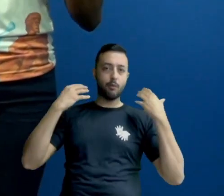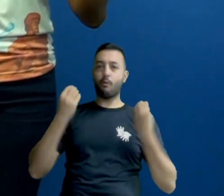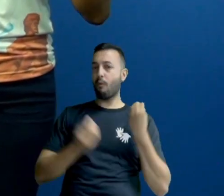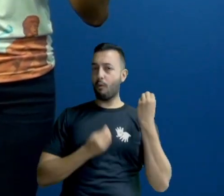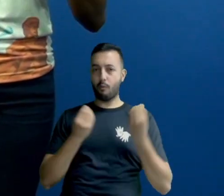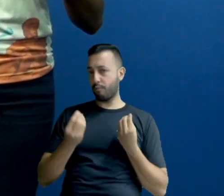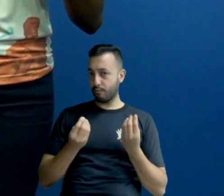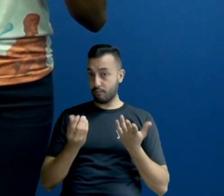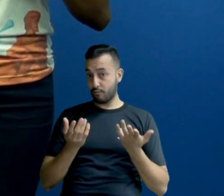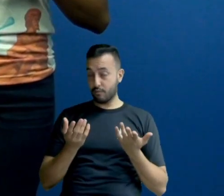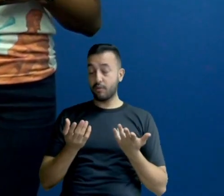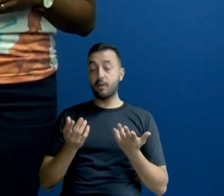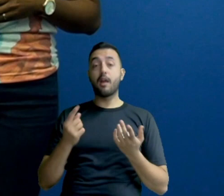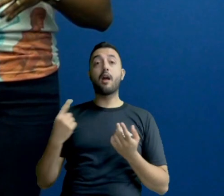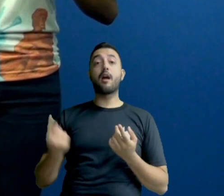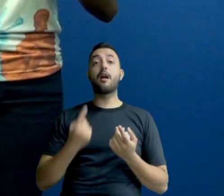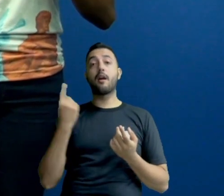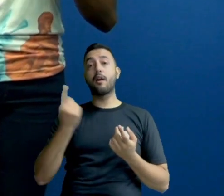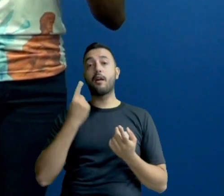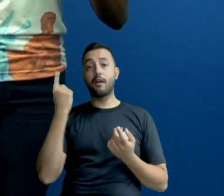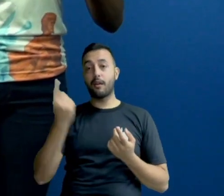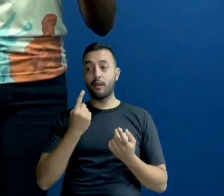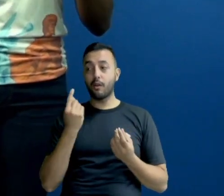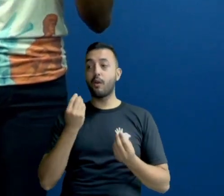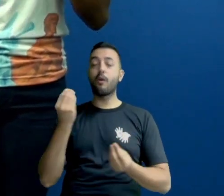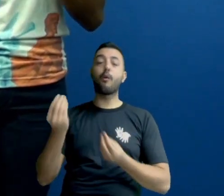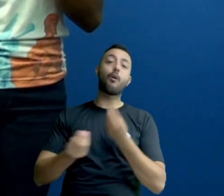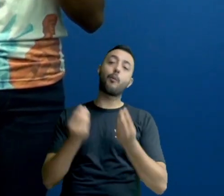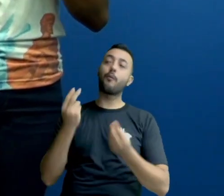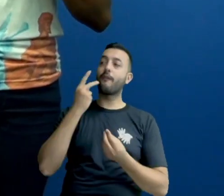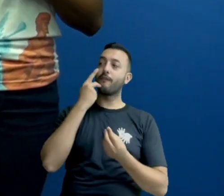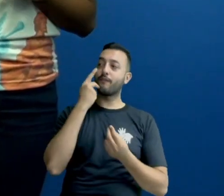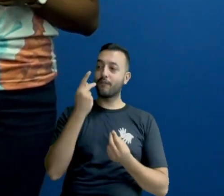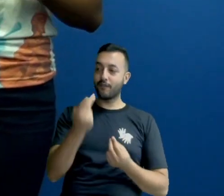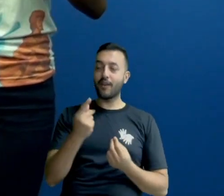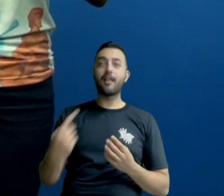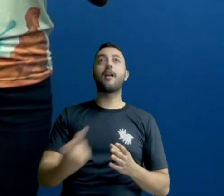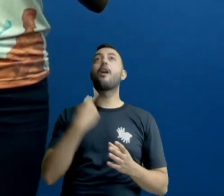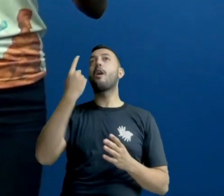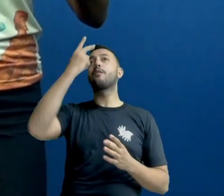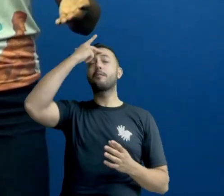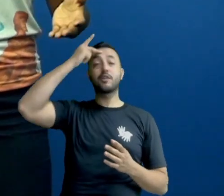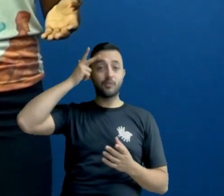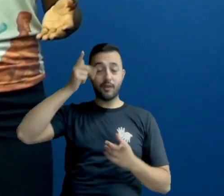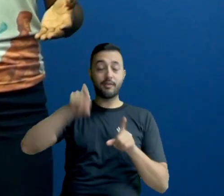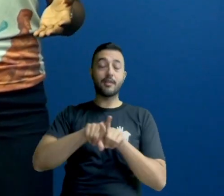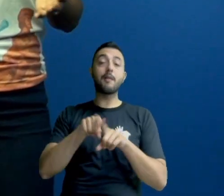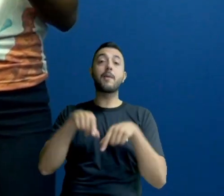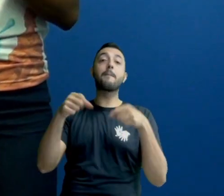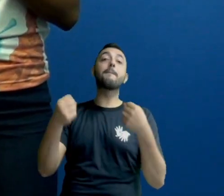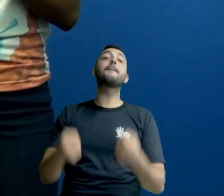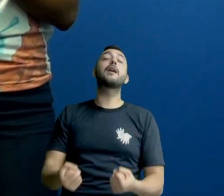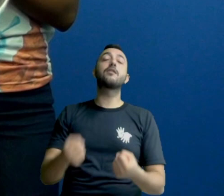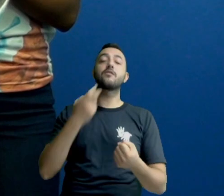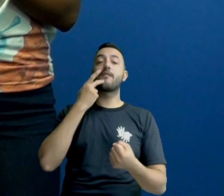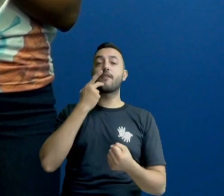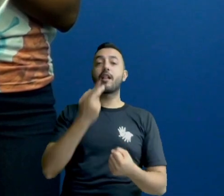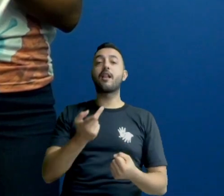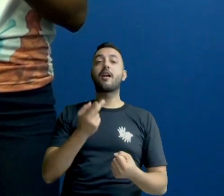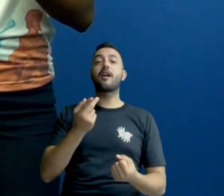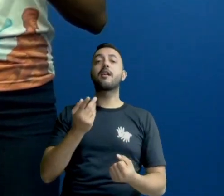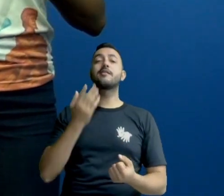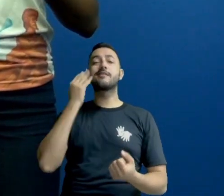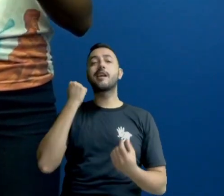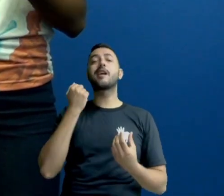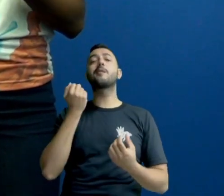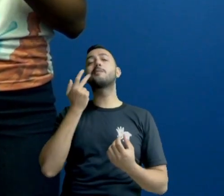E aí, com relação à altura? Como é que a gente fala a altura de alguém? E com relação ao peso? Como é que eu sei dizer